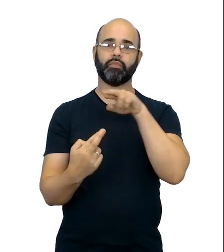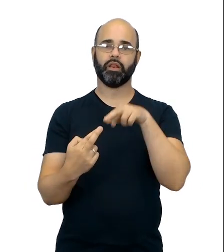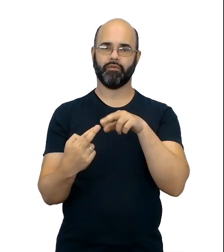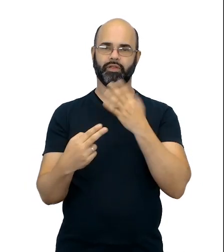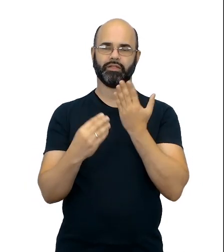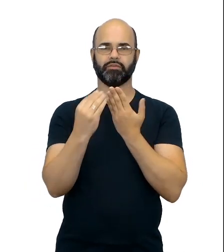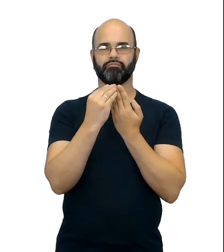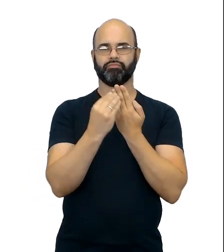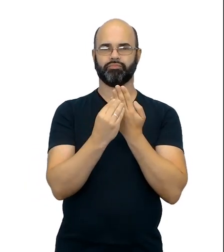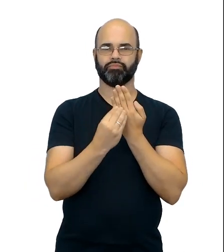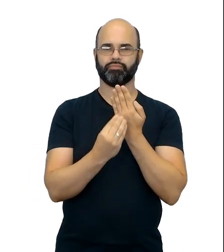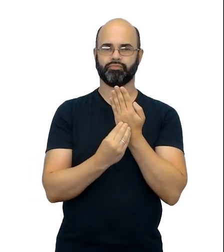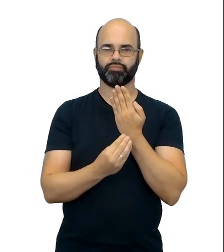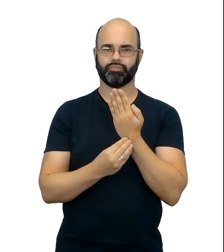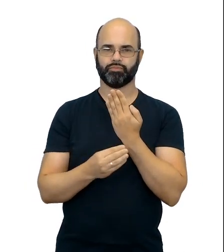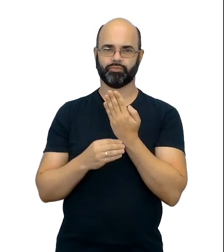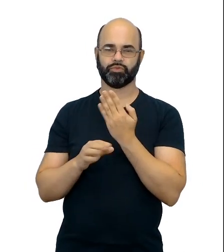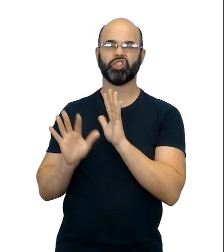teóricos